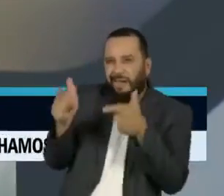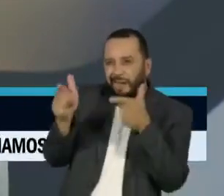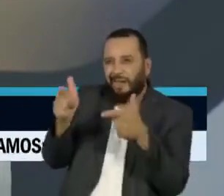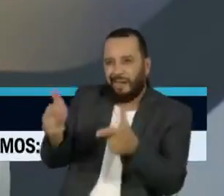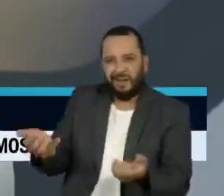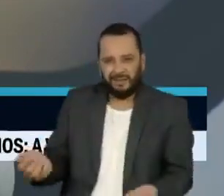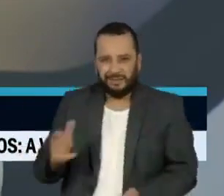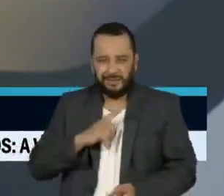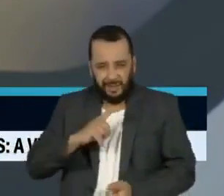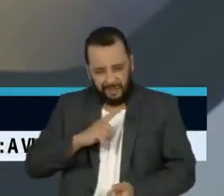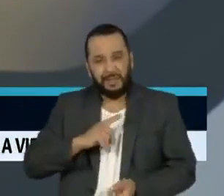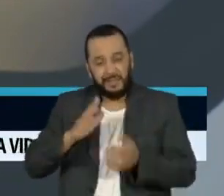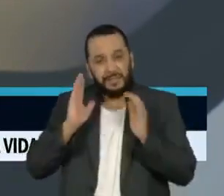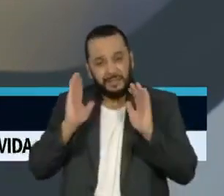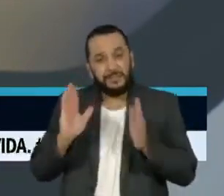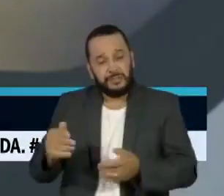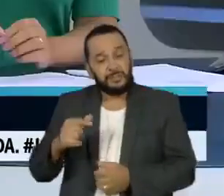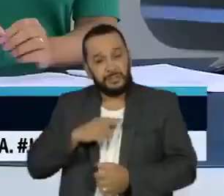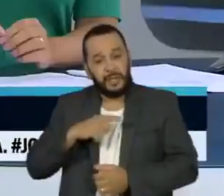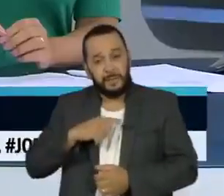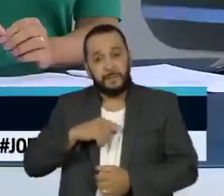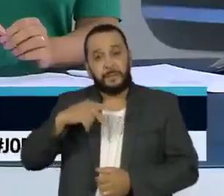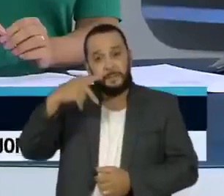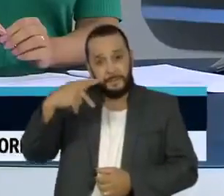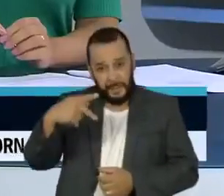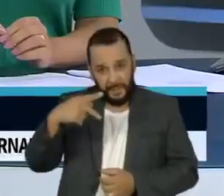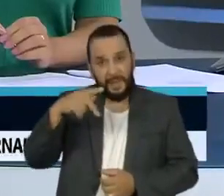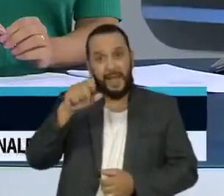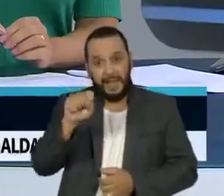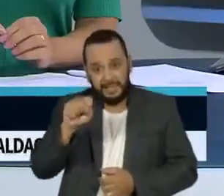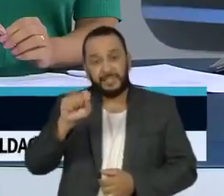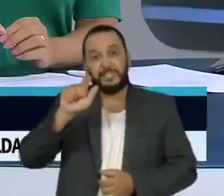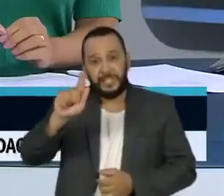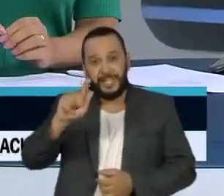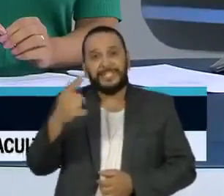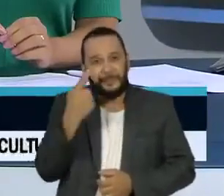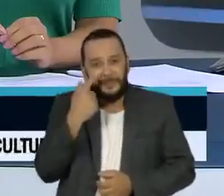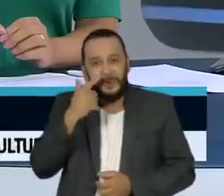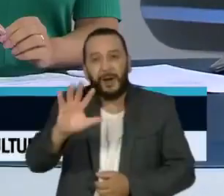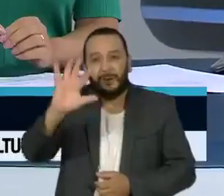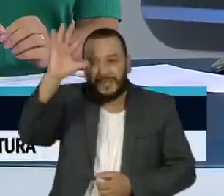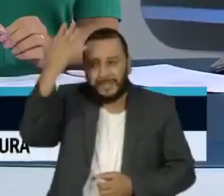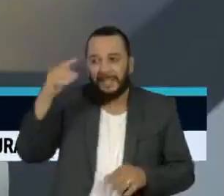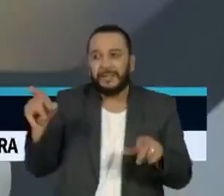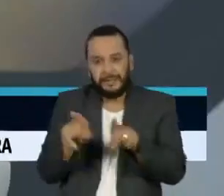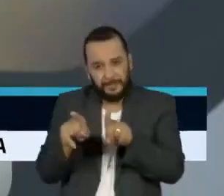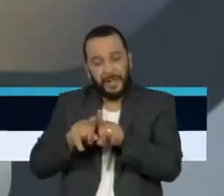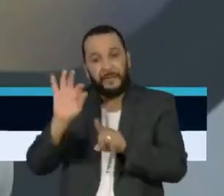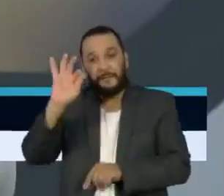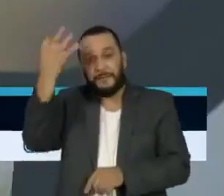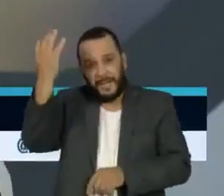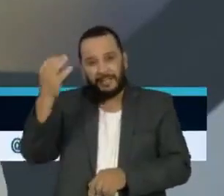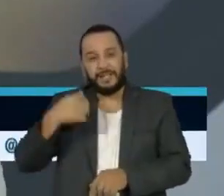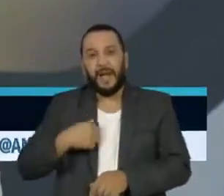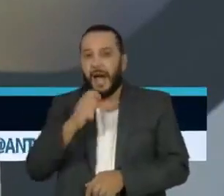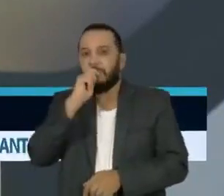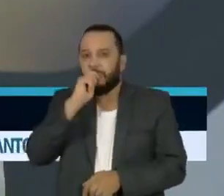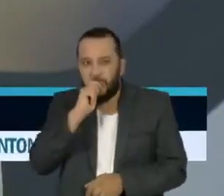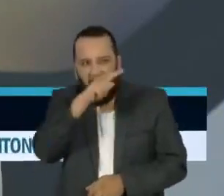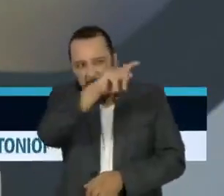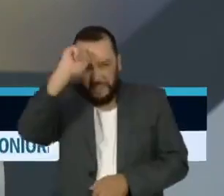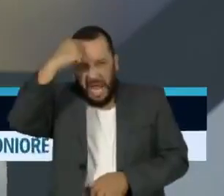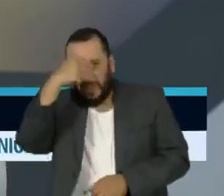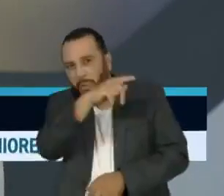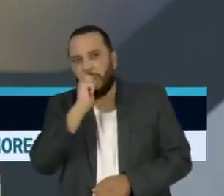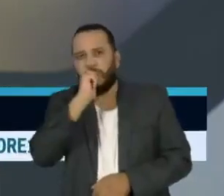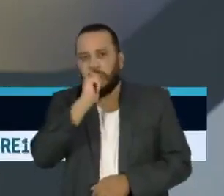saint-germain que o jogador foi agredido e inclusive pelo árbitro e agora até no tá e o cisco as duas